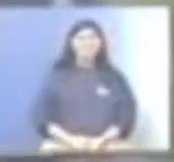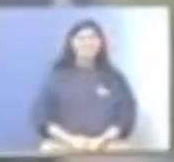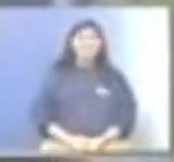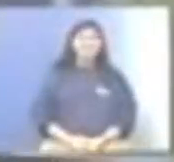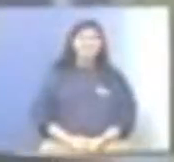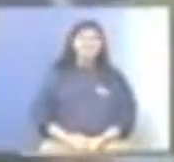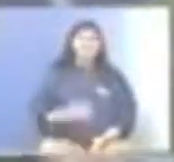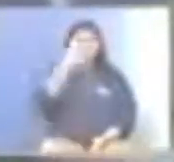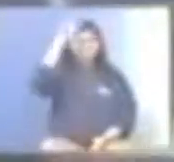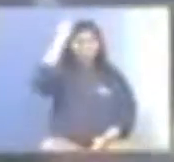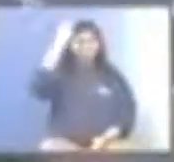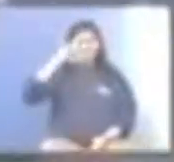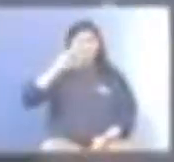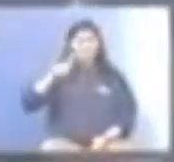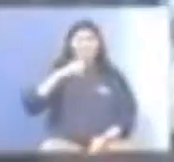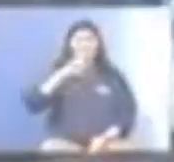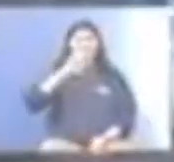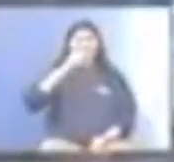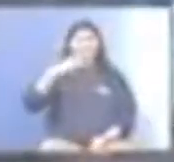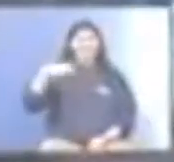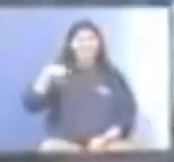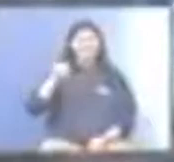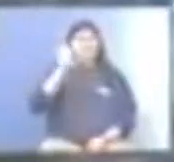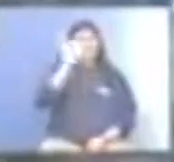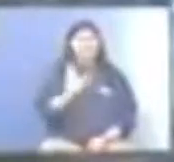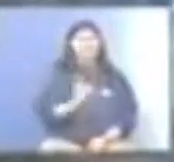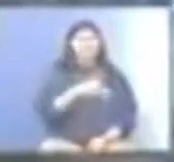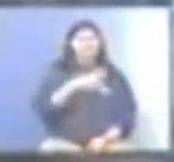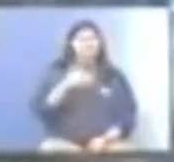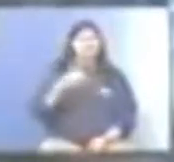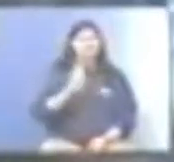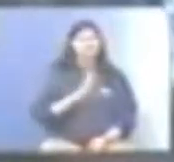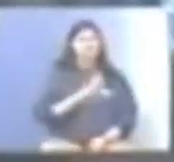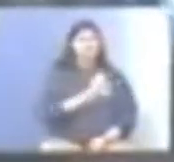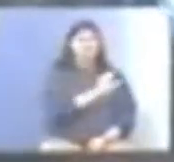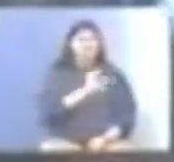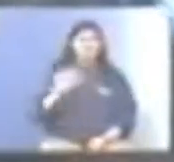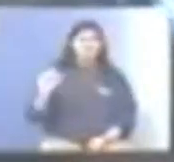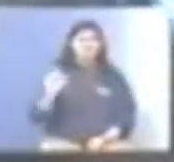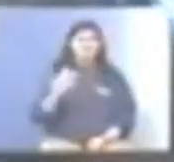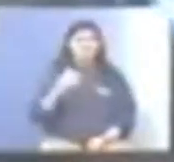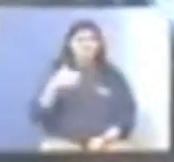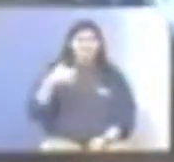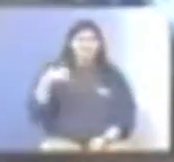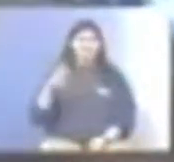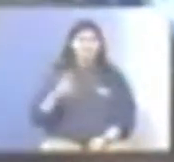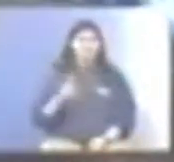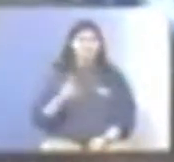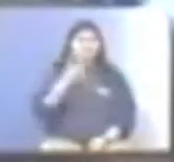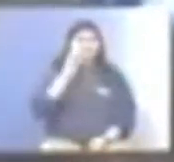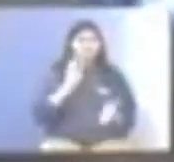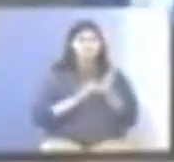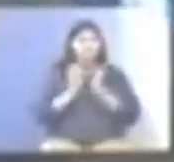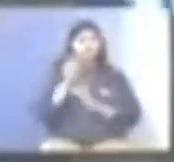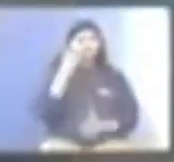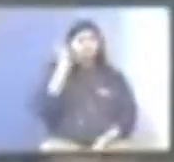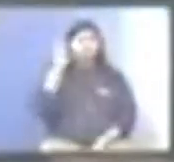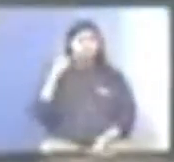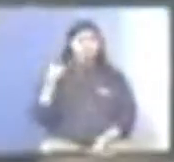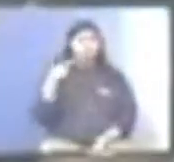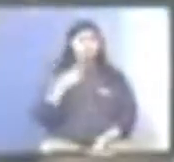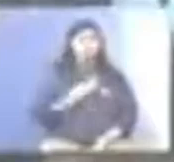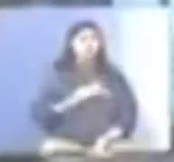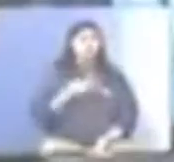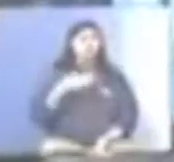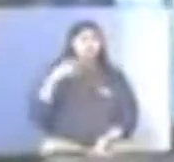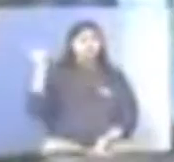E São João, no capítulo 14, versículo 6, ao nos falar de Jesus, o aponta. Jesus se aponta para nós: